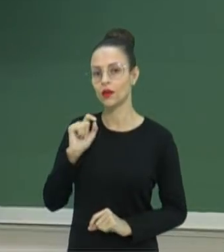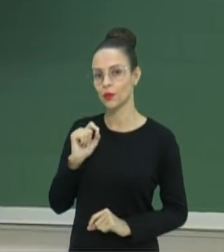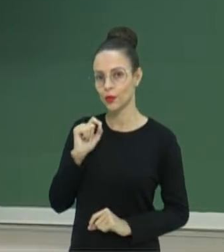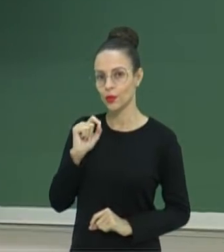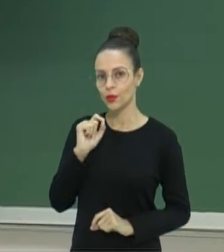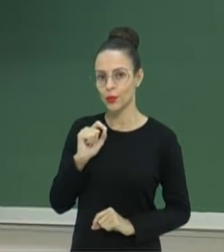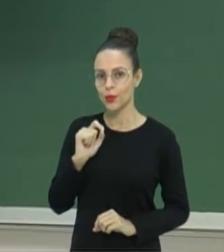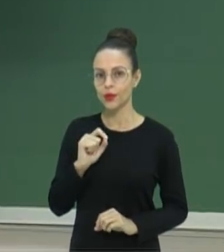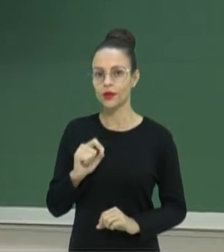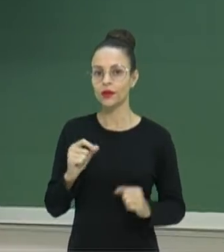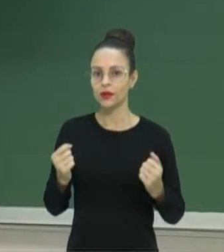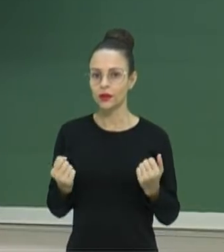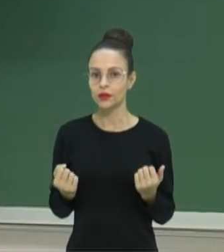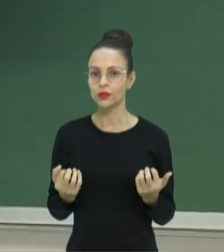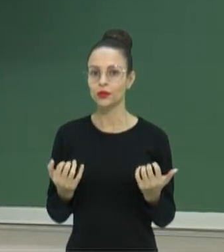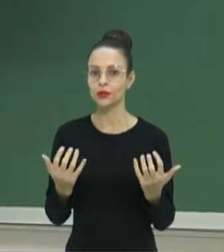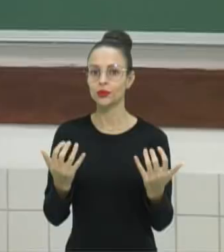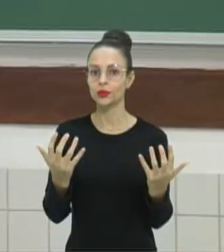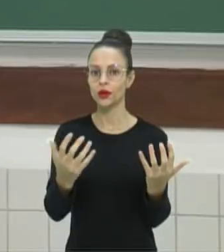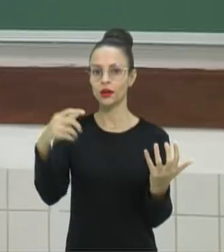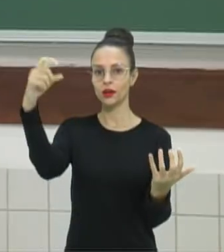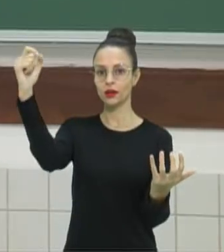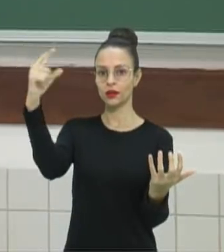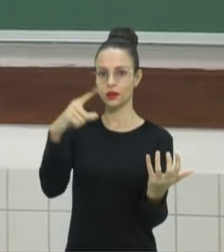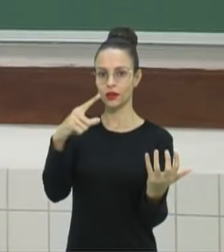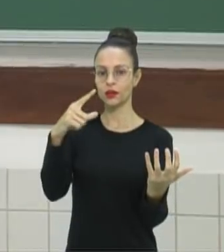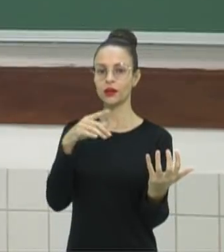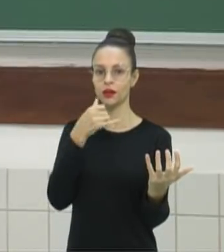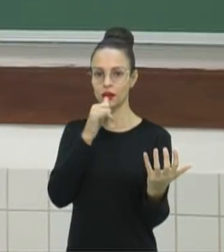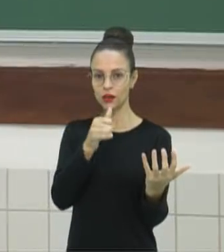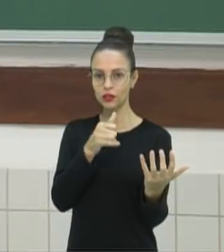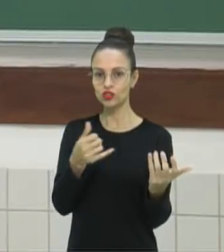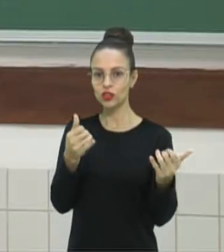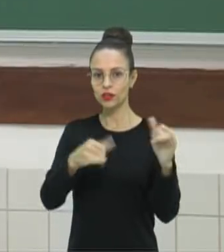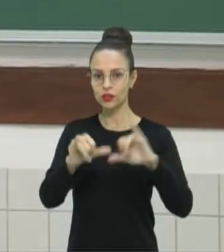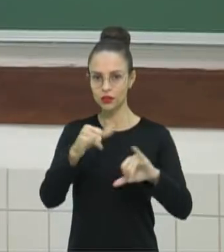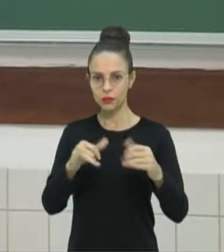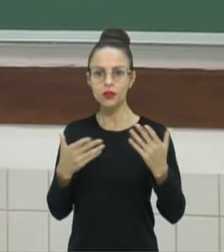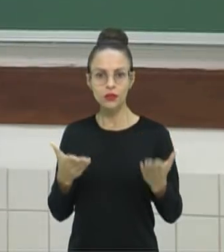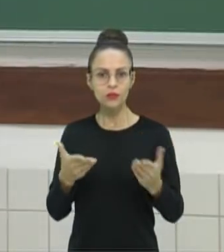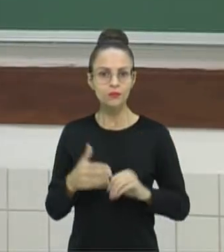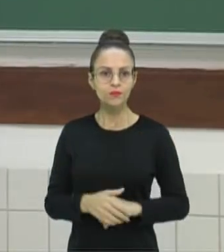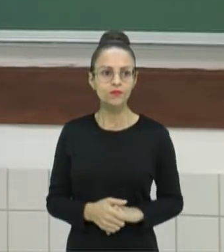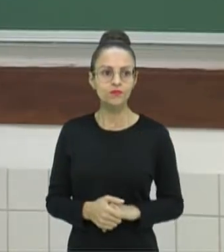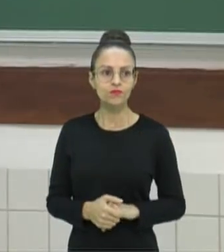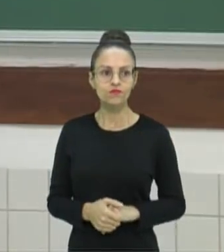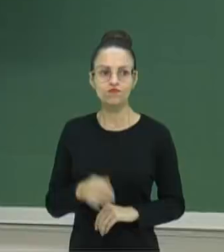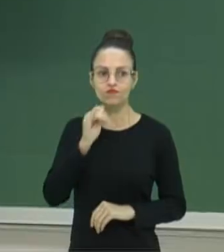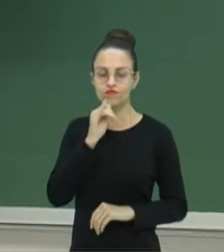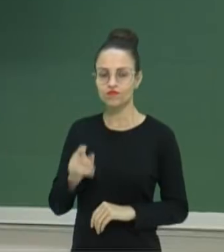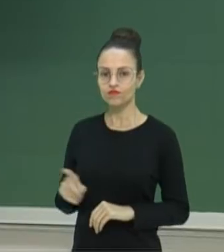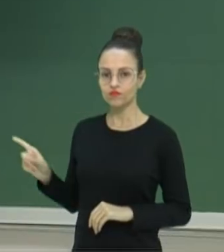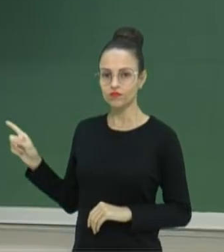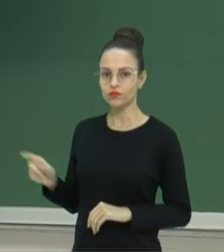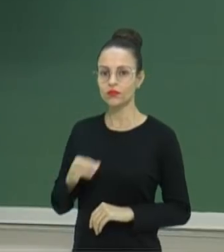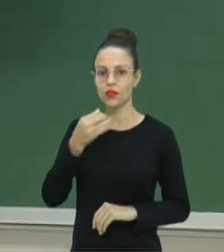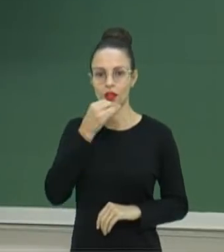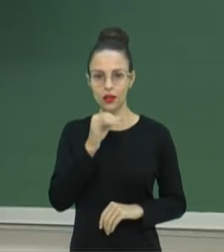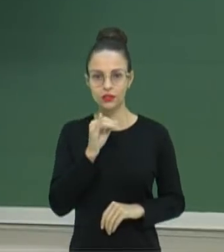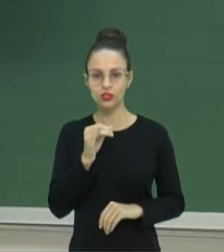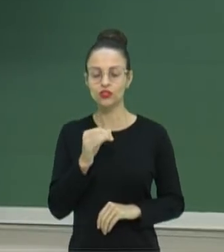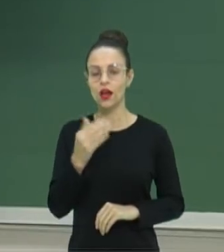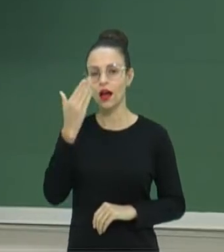tem acúmulo em forma de energia química, açúcares e assim por diante, certo? Por exemplo, a energia dos alimentos,